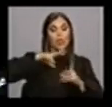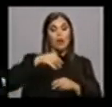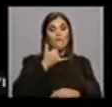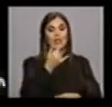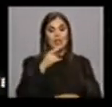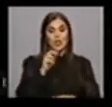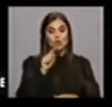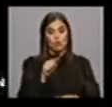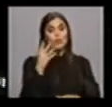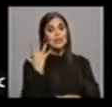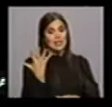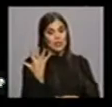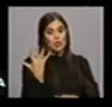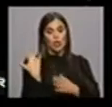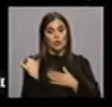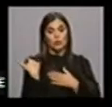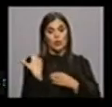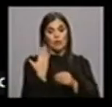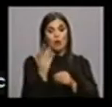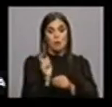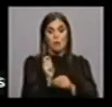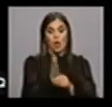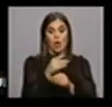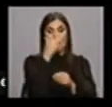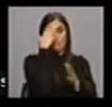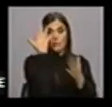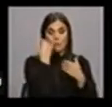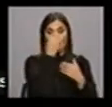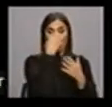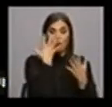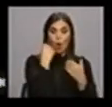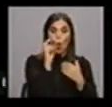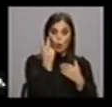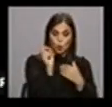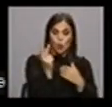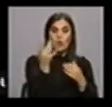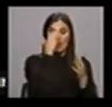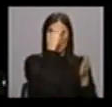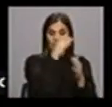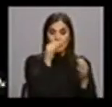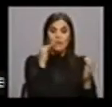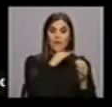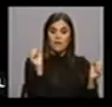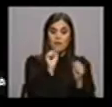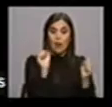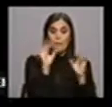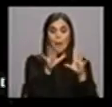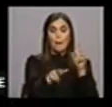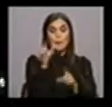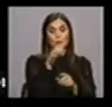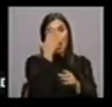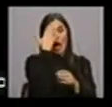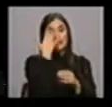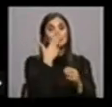e isso é responsável pelas nossas estações do ano. Marte tem presentemente 25 graus. O que os astrónomos suspeitam é que nem sempre foi